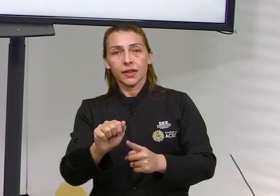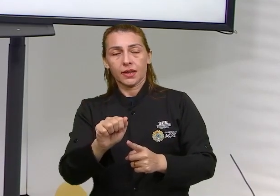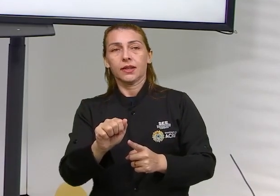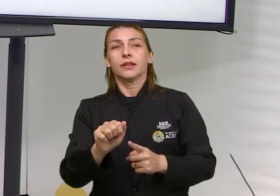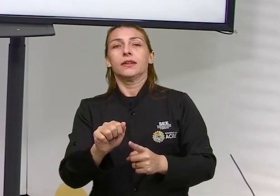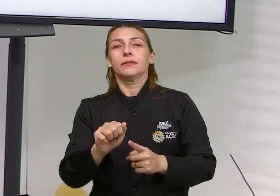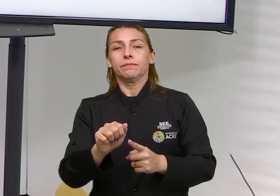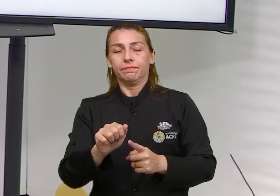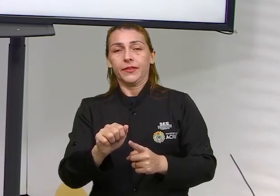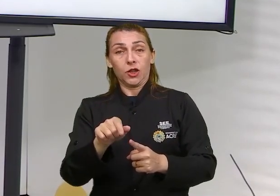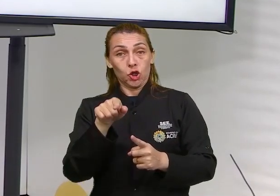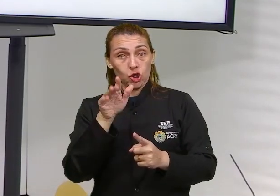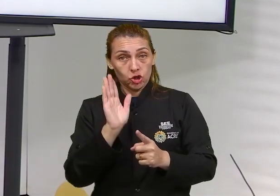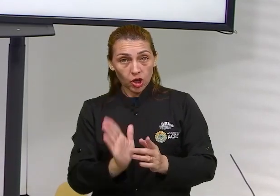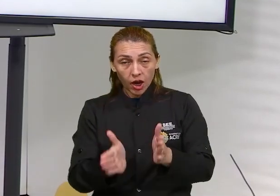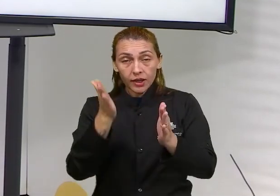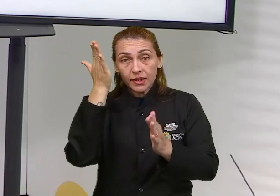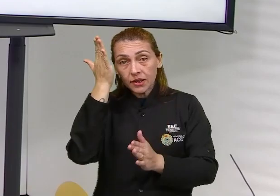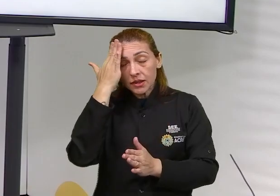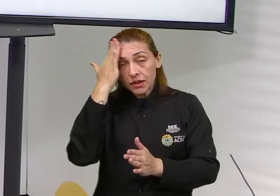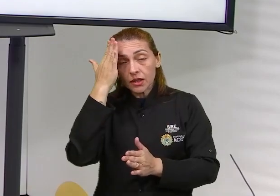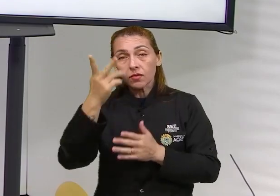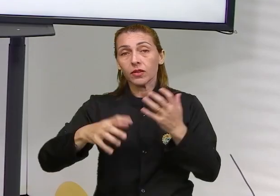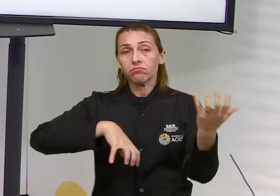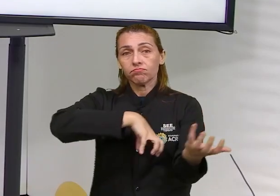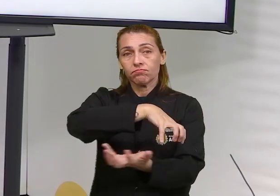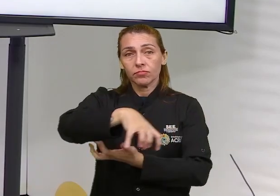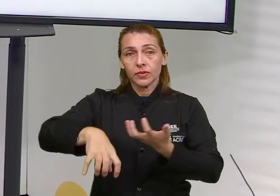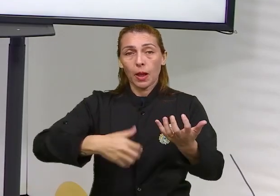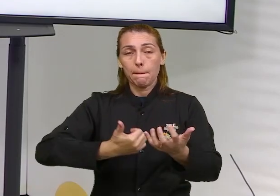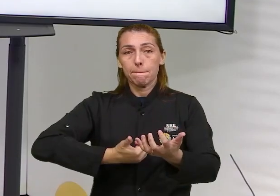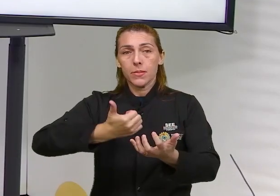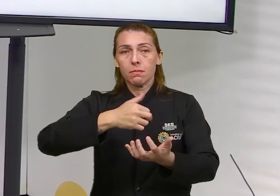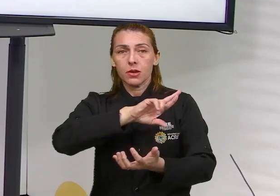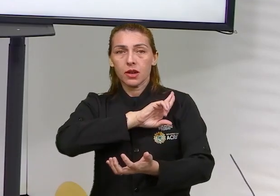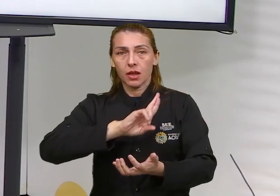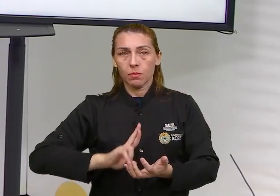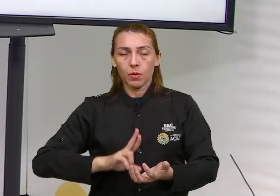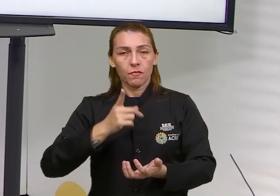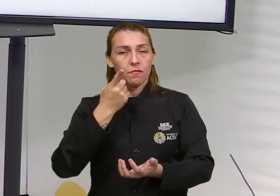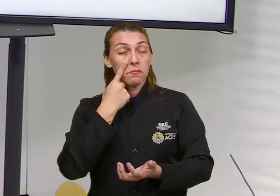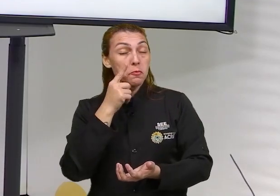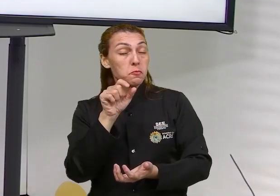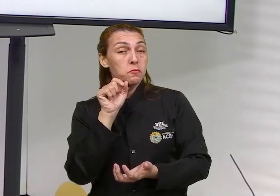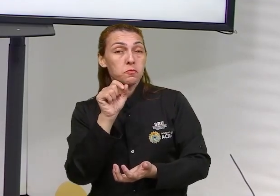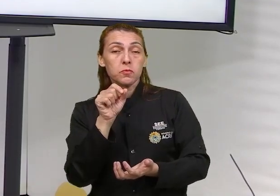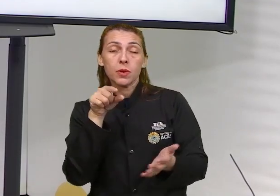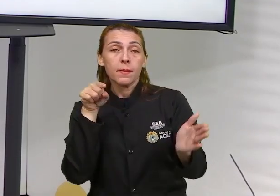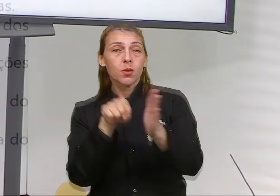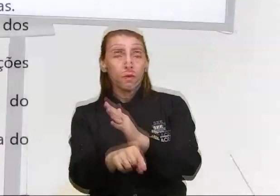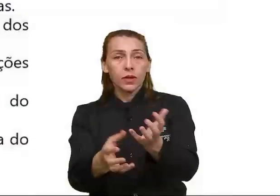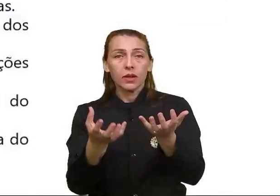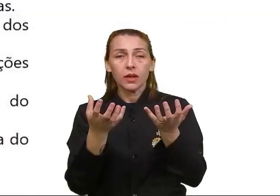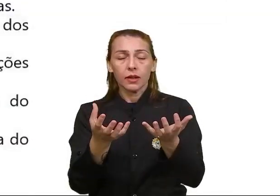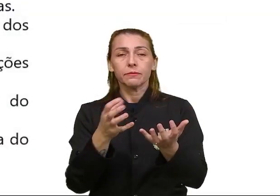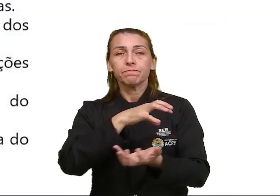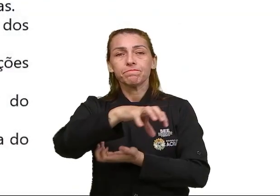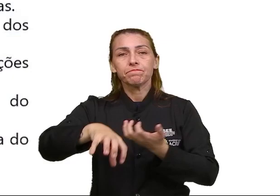dos Marinheiros. Então, você já entende que está falando dessa revolta durante a Primeira República. Vamos ver, então, o que a questão quer sobre a Revolta da